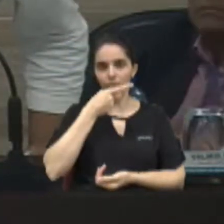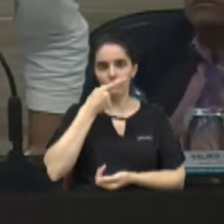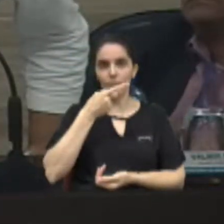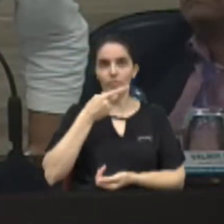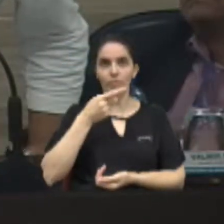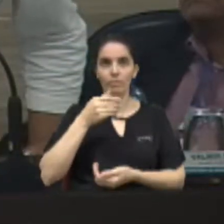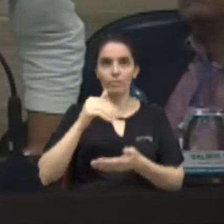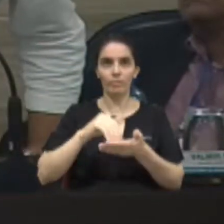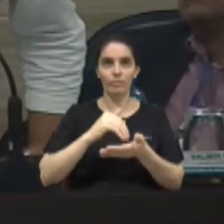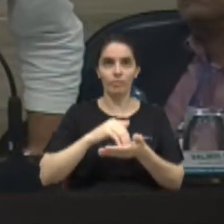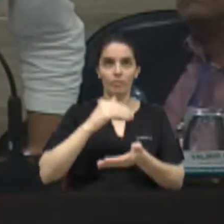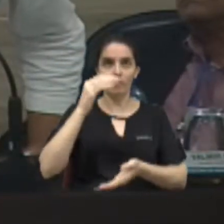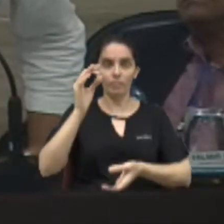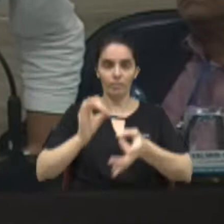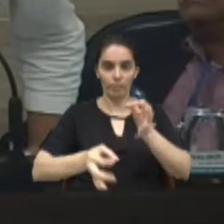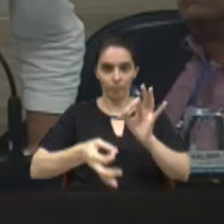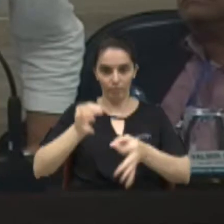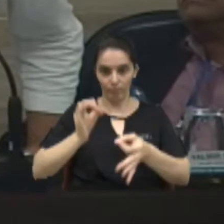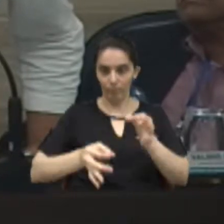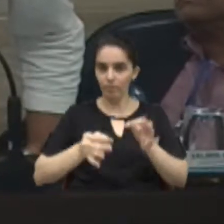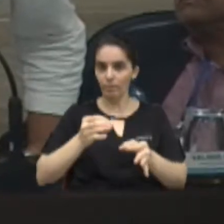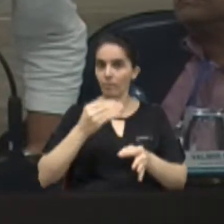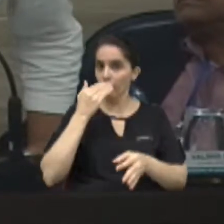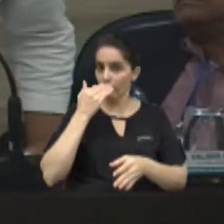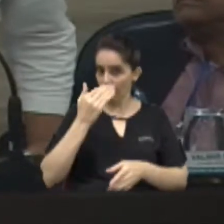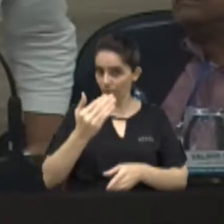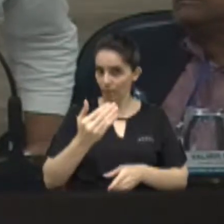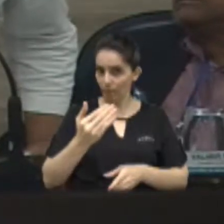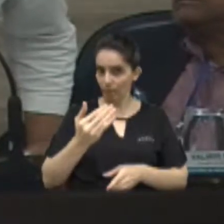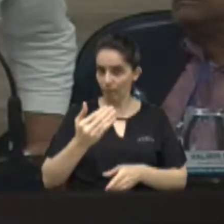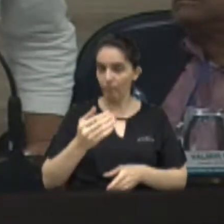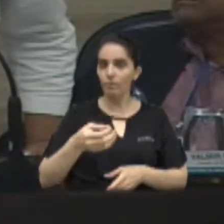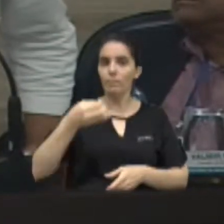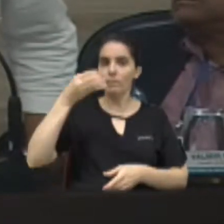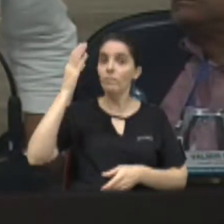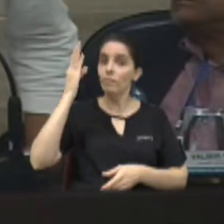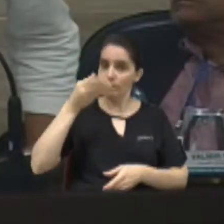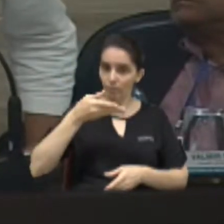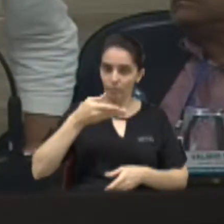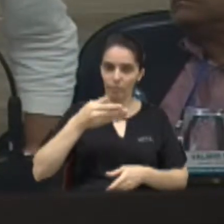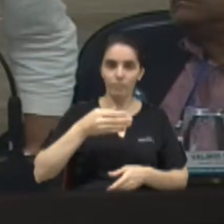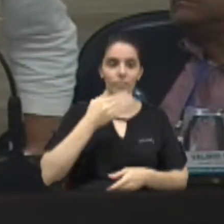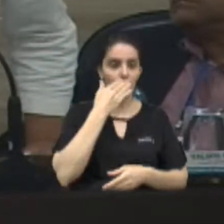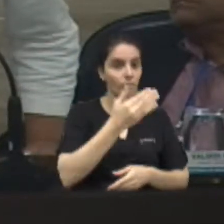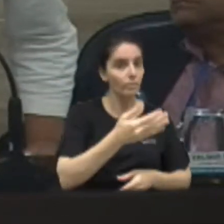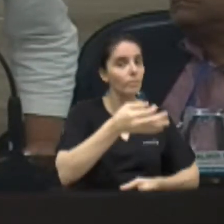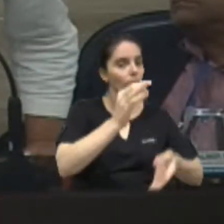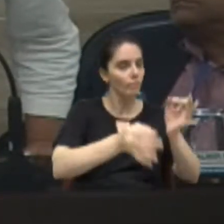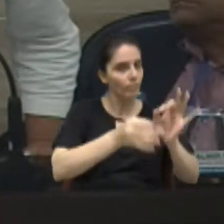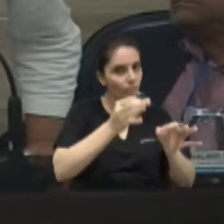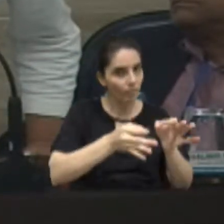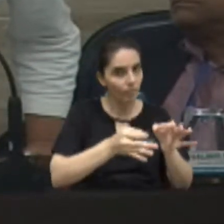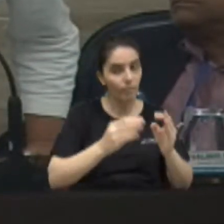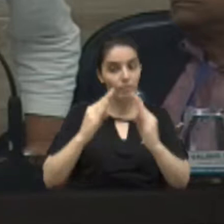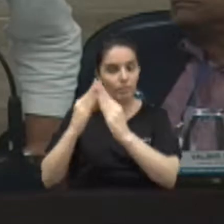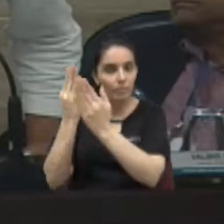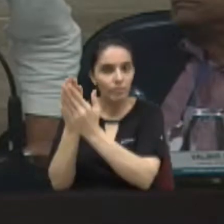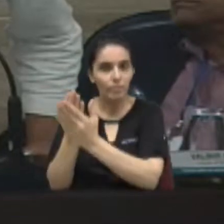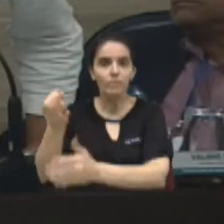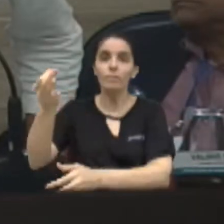nossa casa tem informado que quando entra com ação, já entra com ação determinando no pedido, já pede qual